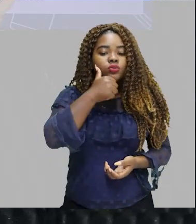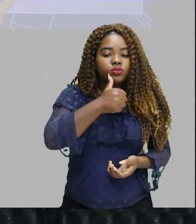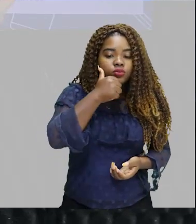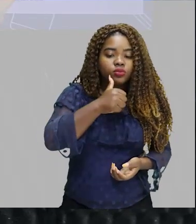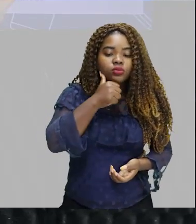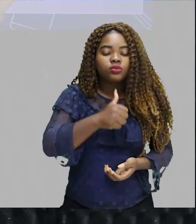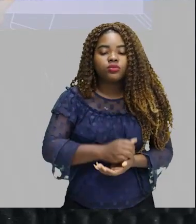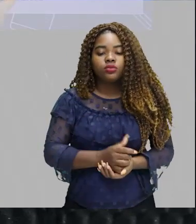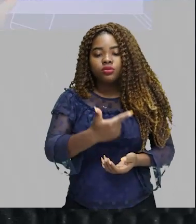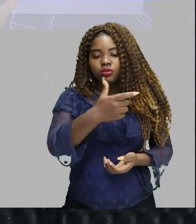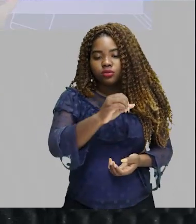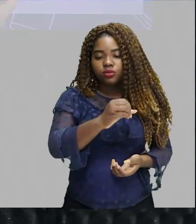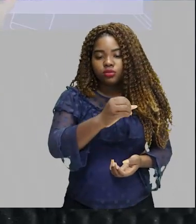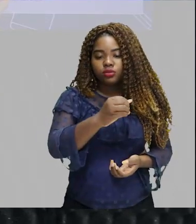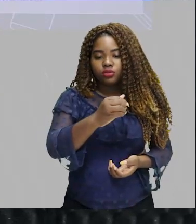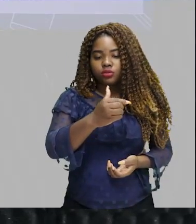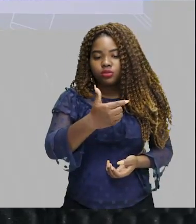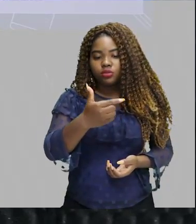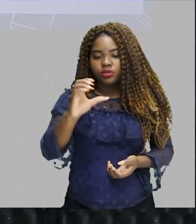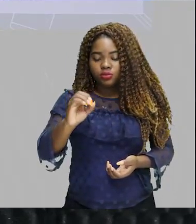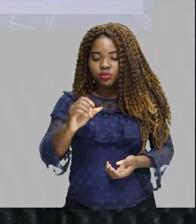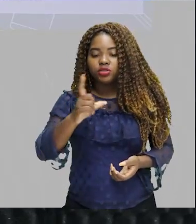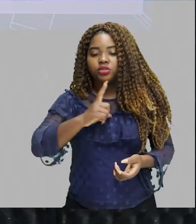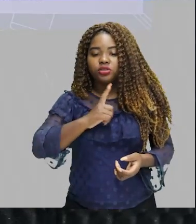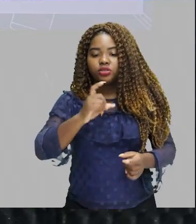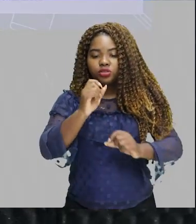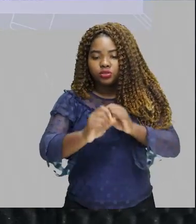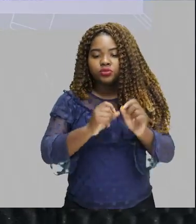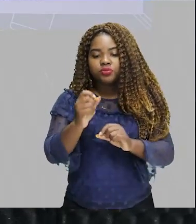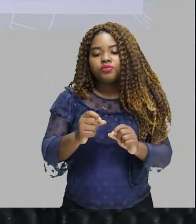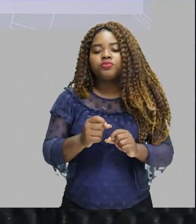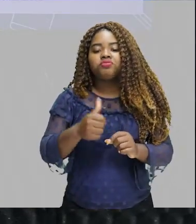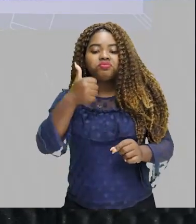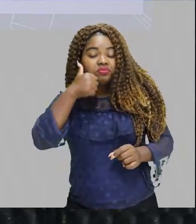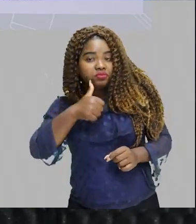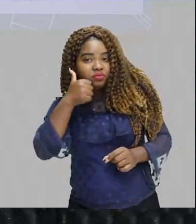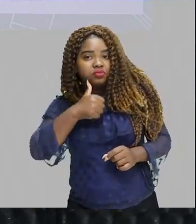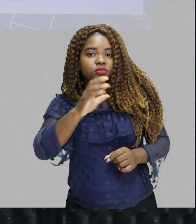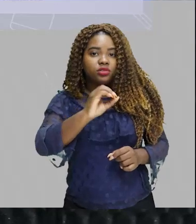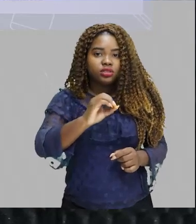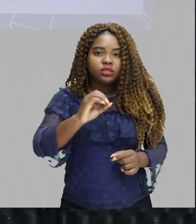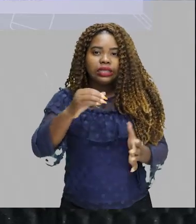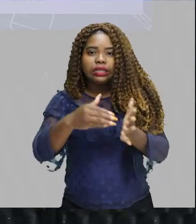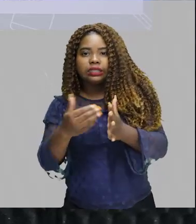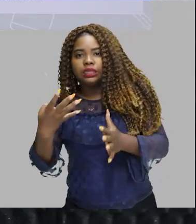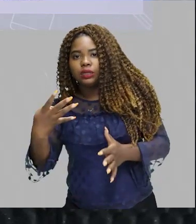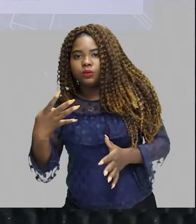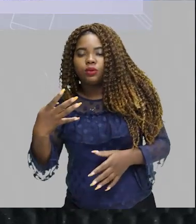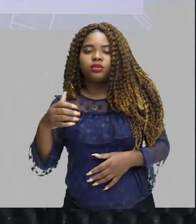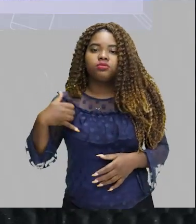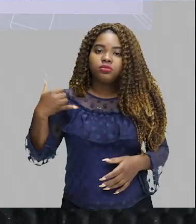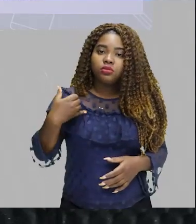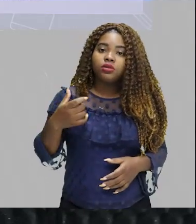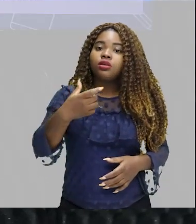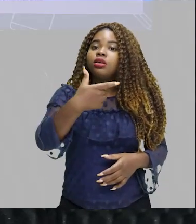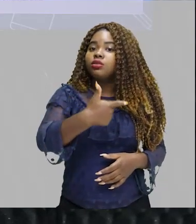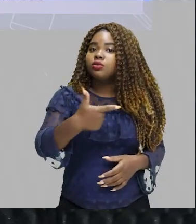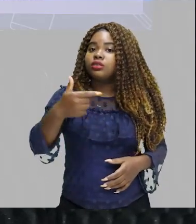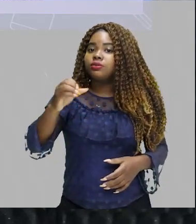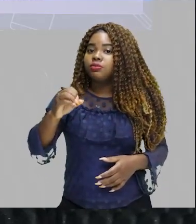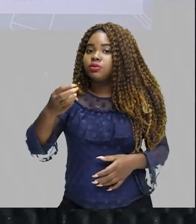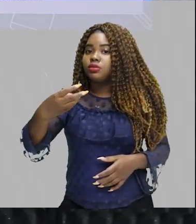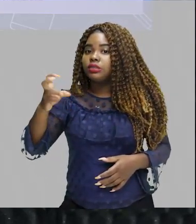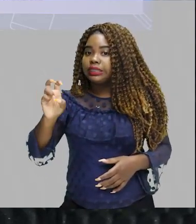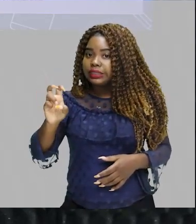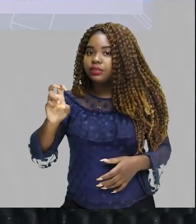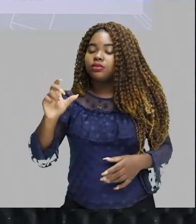que enquanto 2000 tu tinha essa tabela bem grande, ou seja, tu tinha uma grande proporção de mulheres entre 0 e 4 anos, em 2035 a projeção,